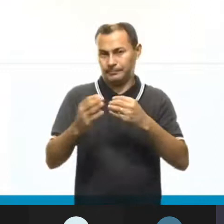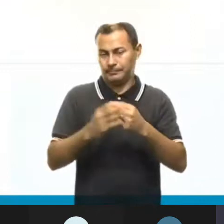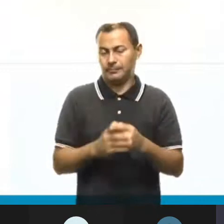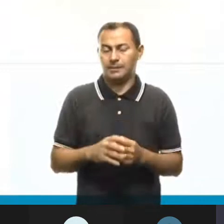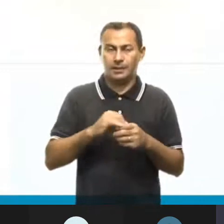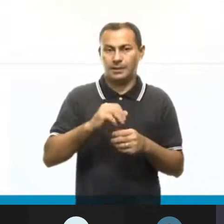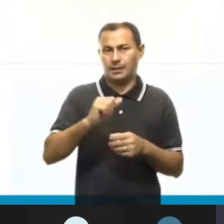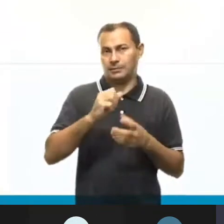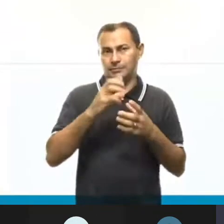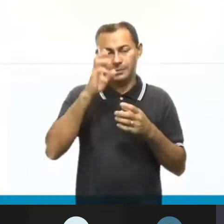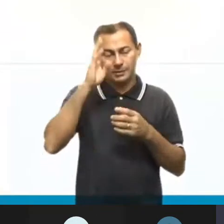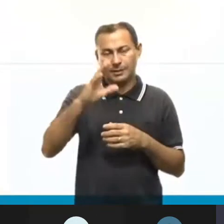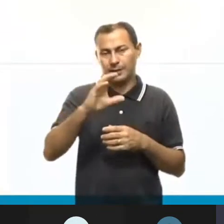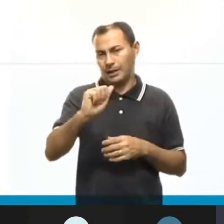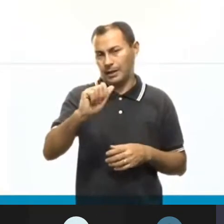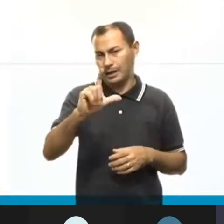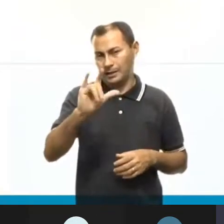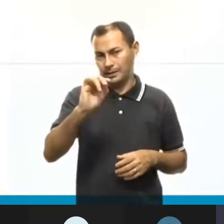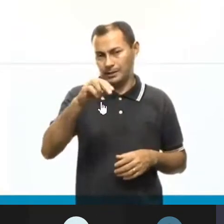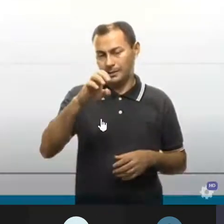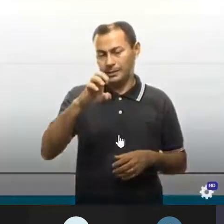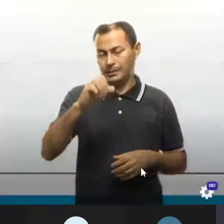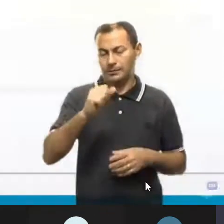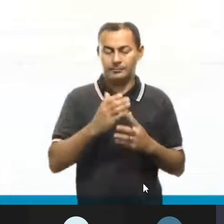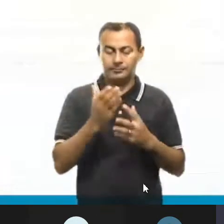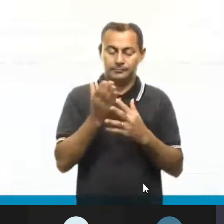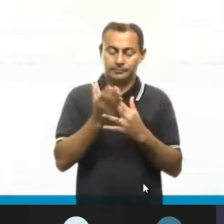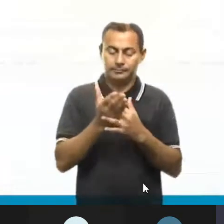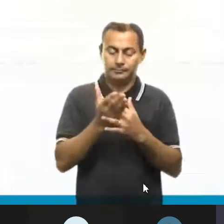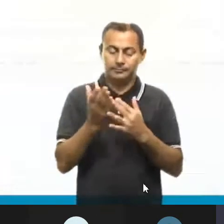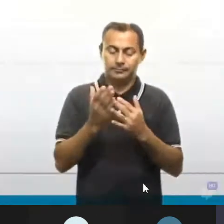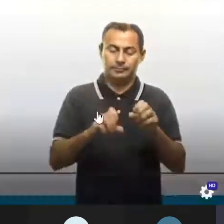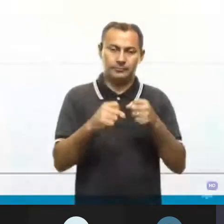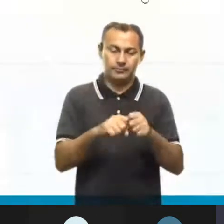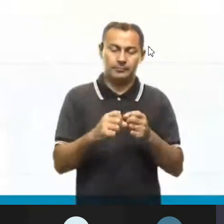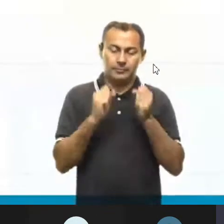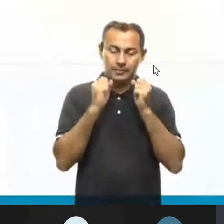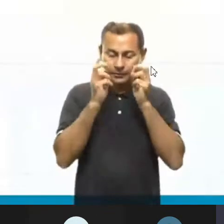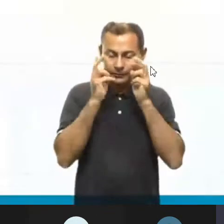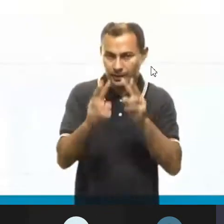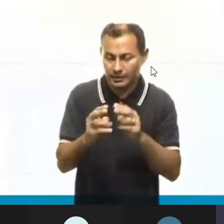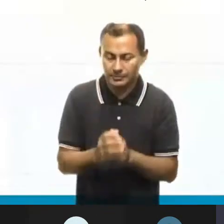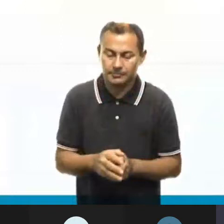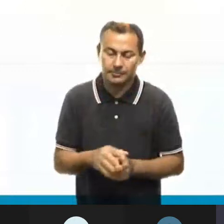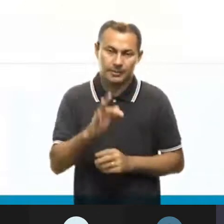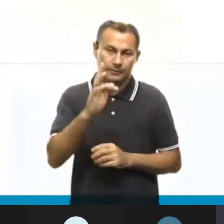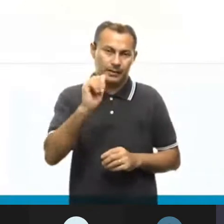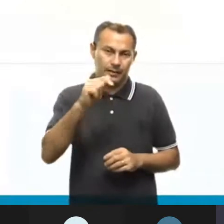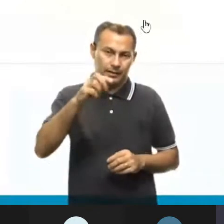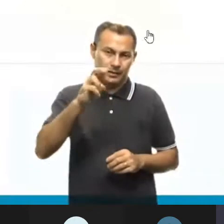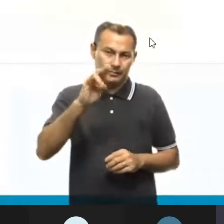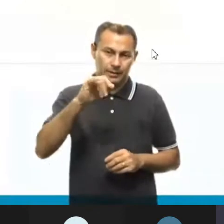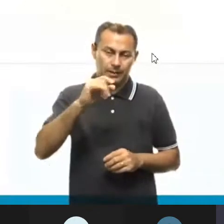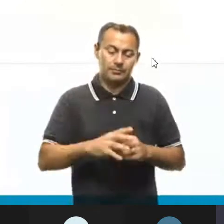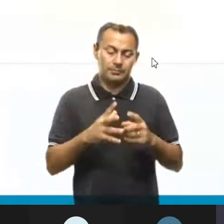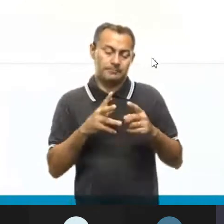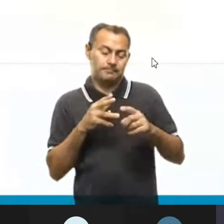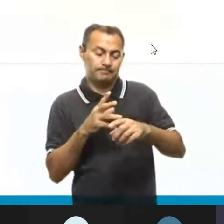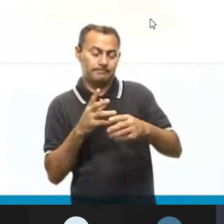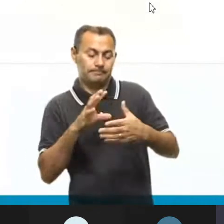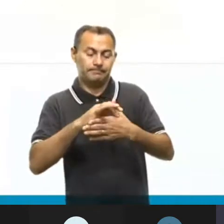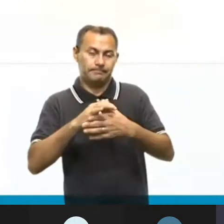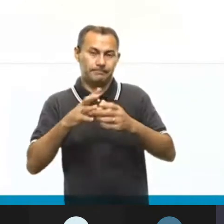essa cartilagem hialina, tá? Então, e entre aqui esses fragmentos, ó, a gente pode ver que a gente tem fragmentos aqui de